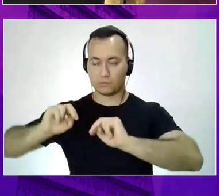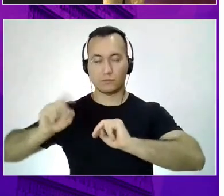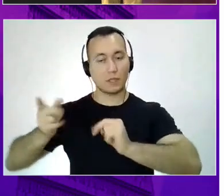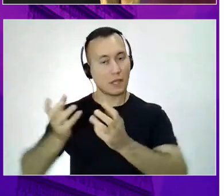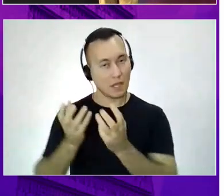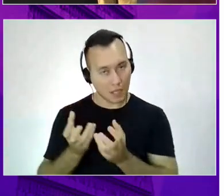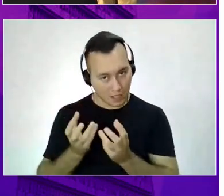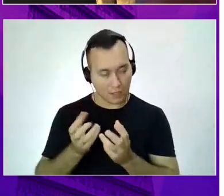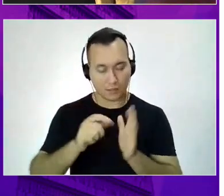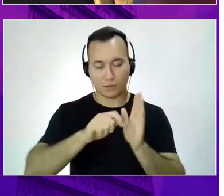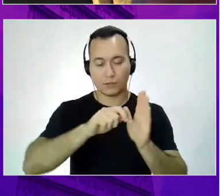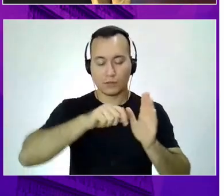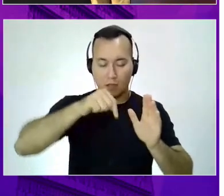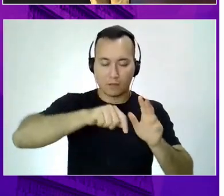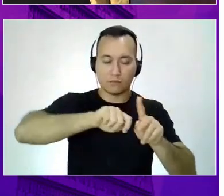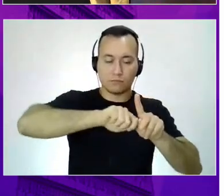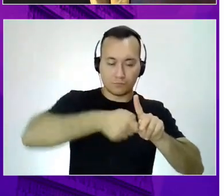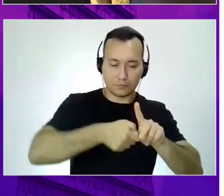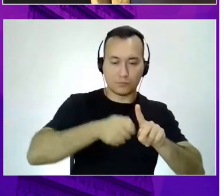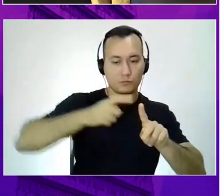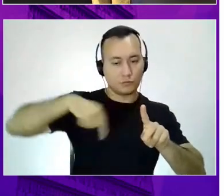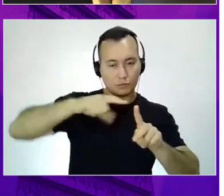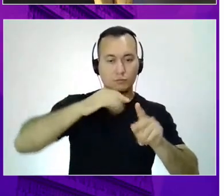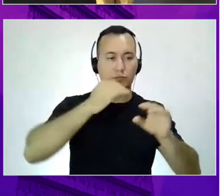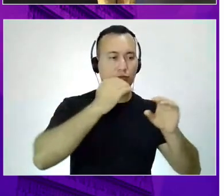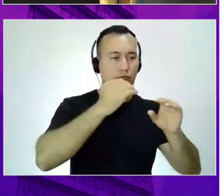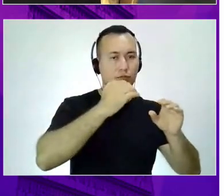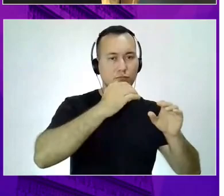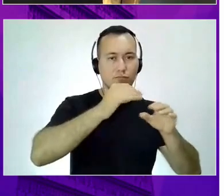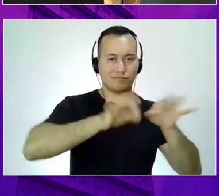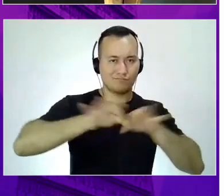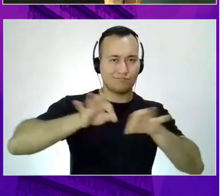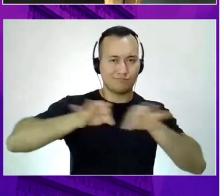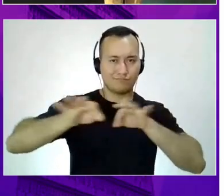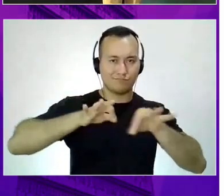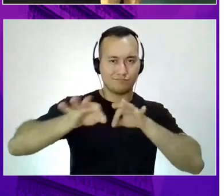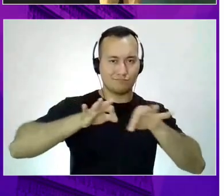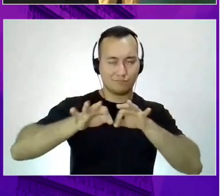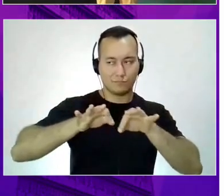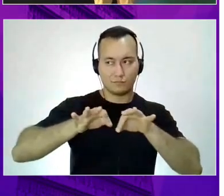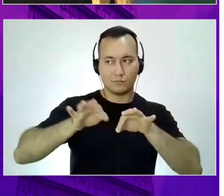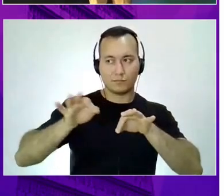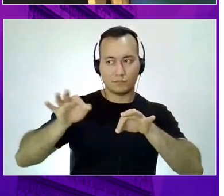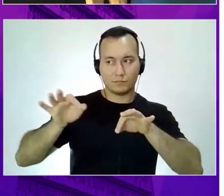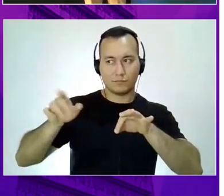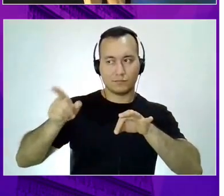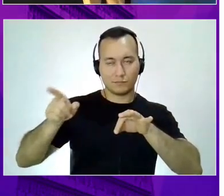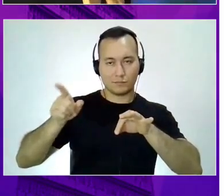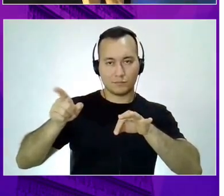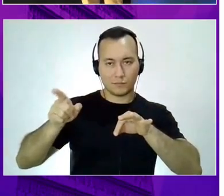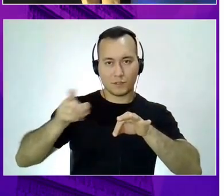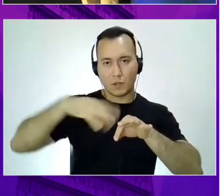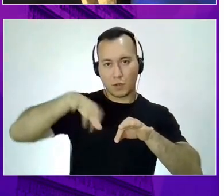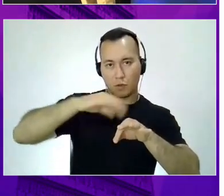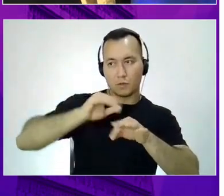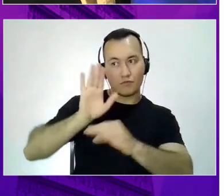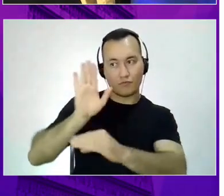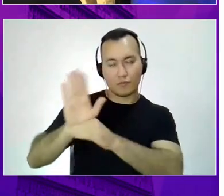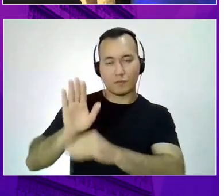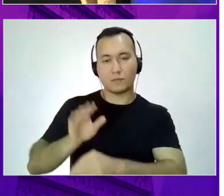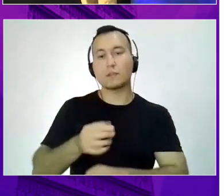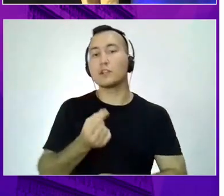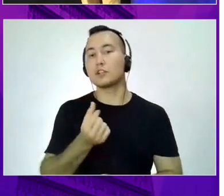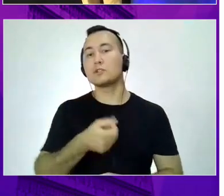né, que ficou em 3 segundos num P95, ou seja, o tempo de atualizar a transação no nosso banco de dados e até chegar à aplicação